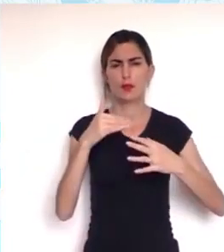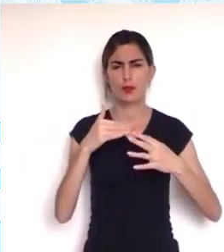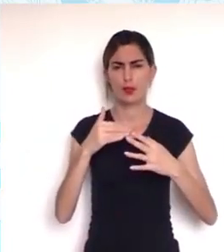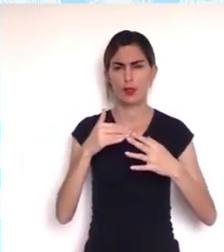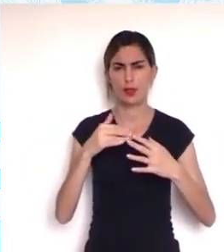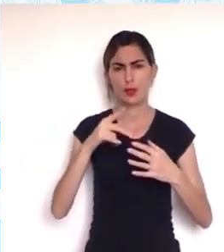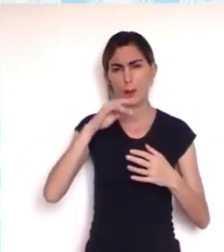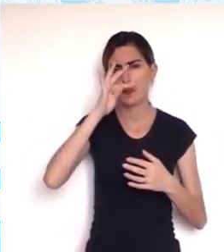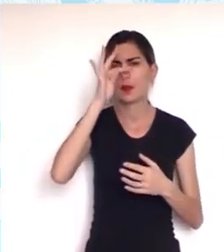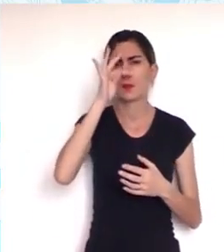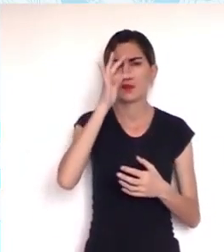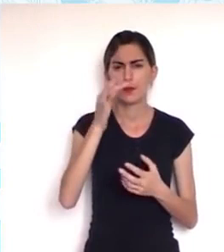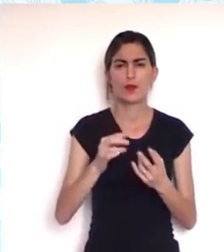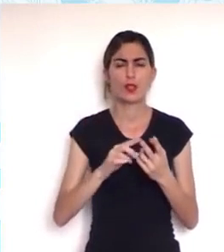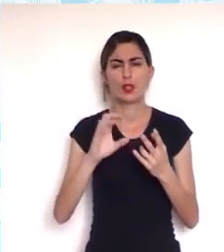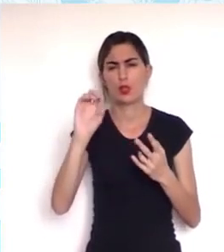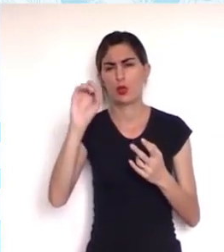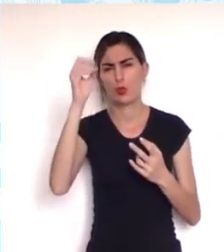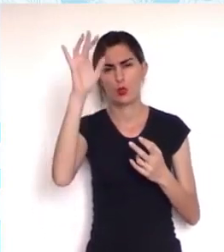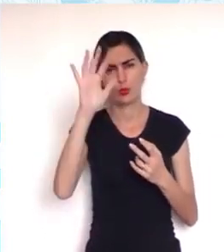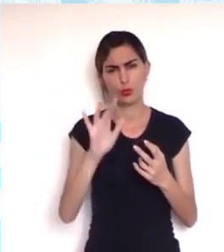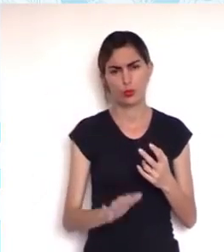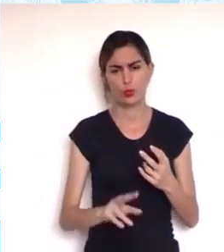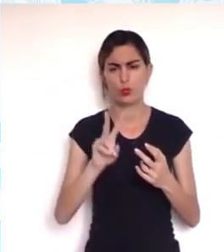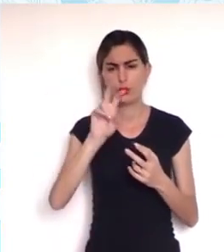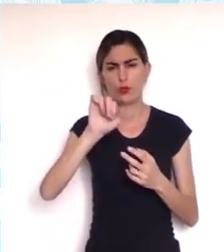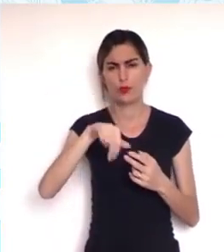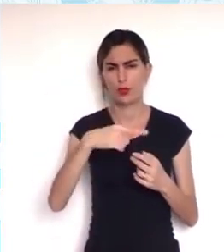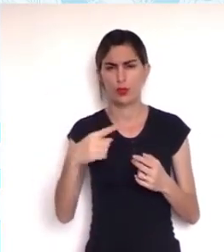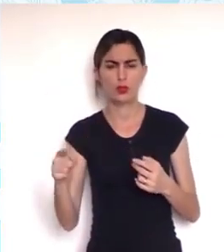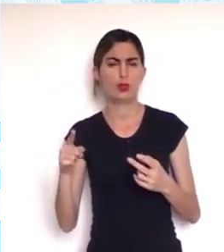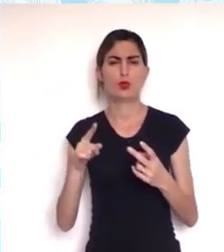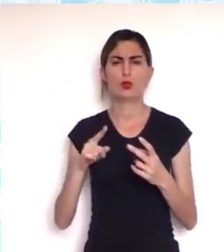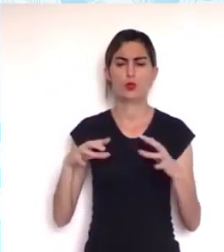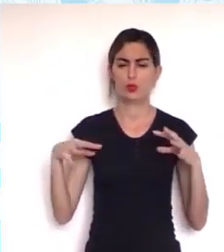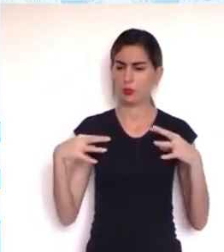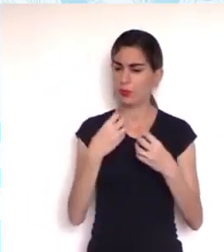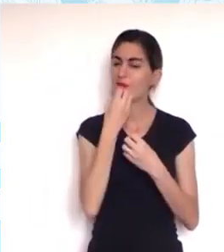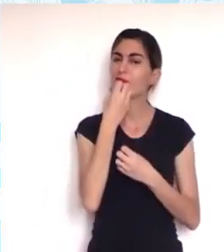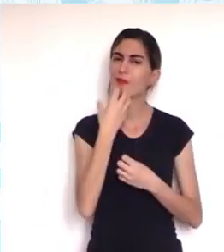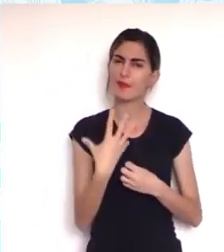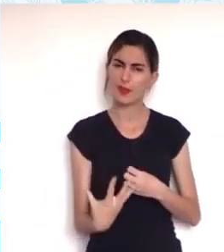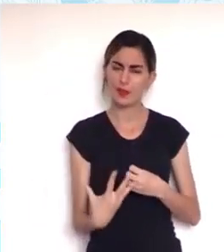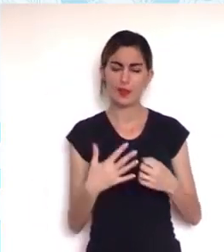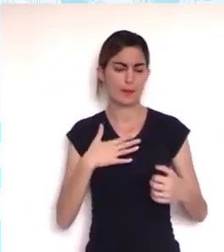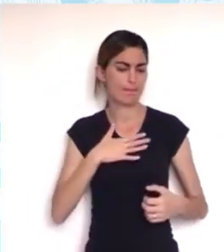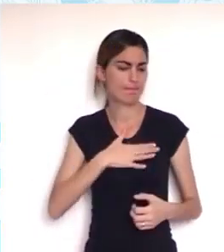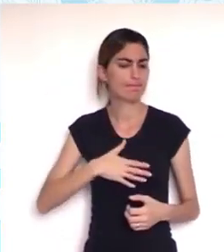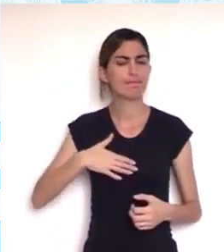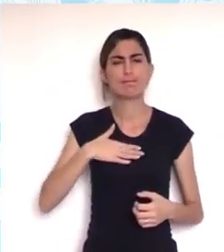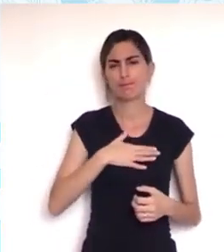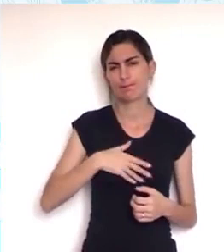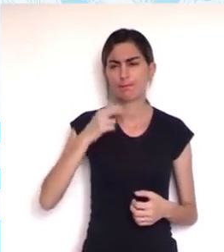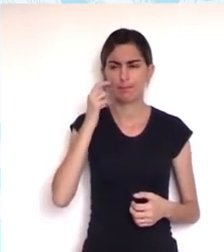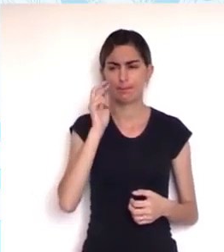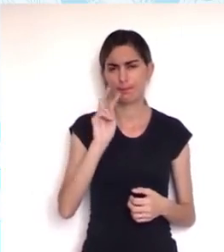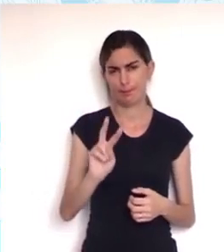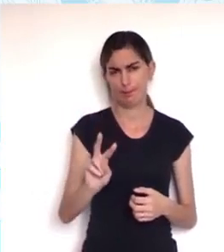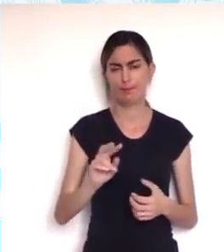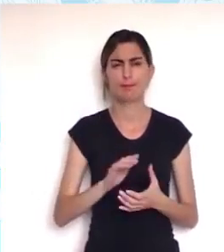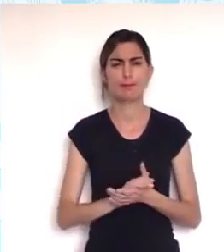a estação de primavera, de outono, de verão, que são tão boas e prazerosas de se